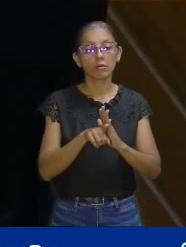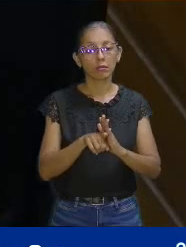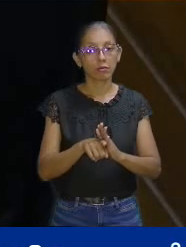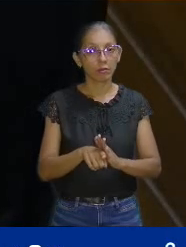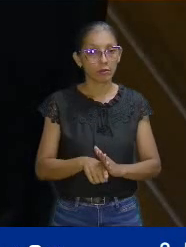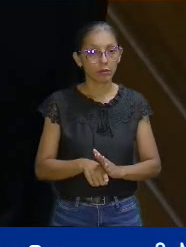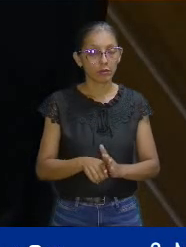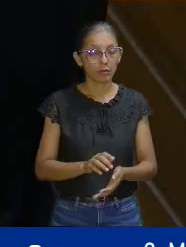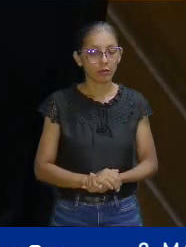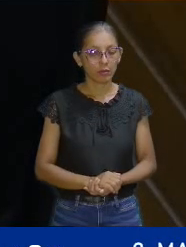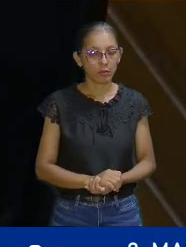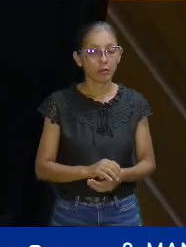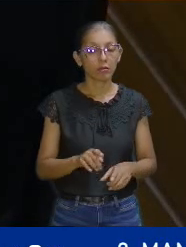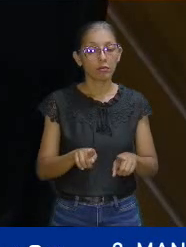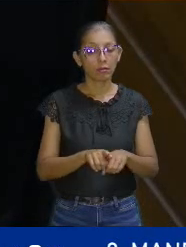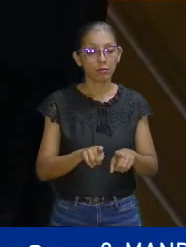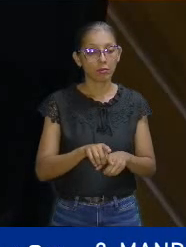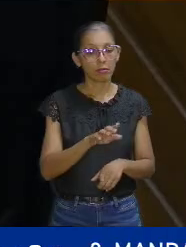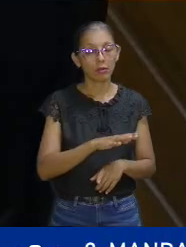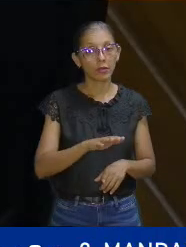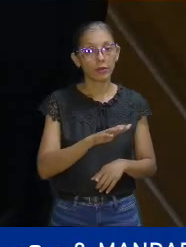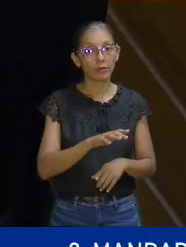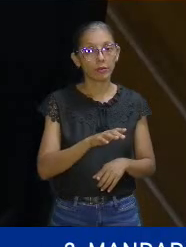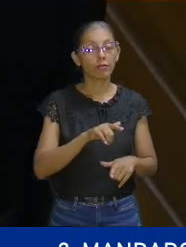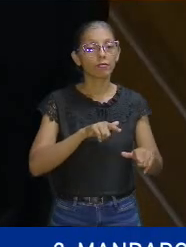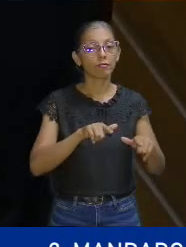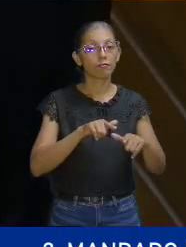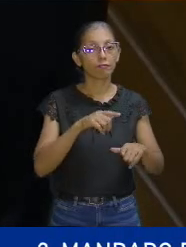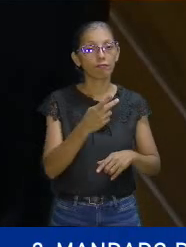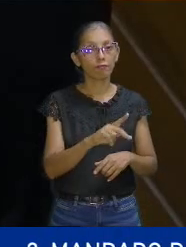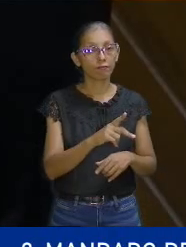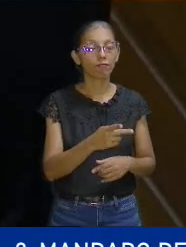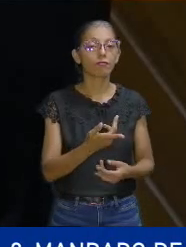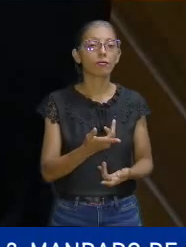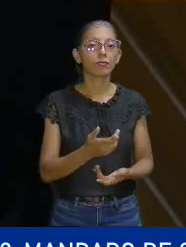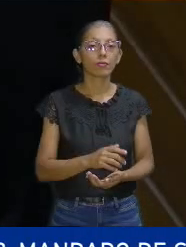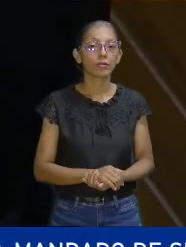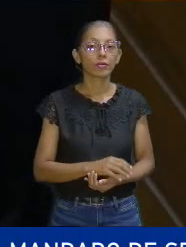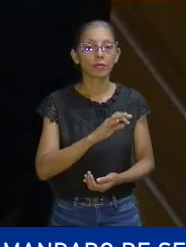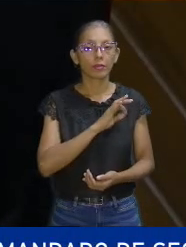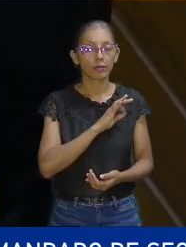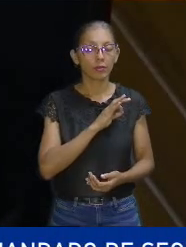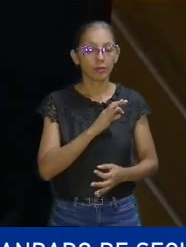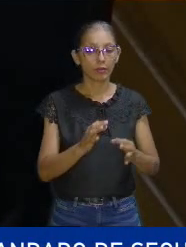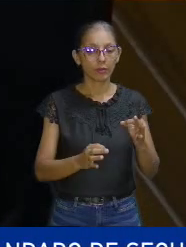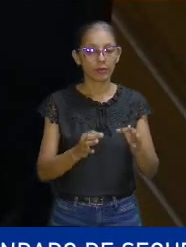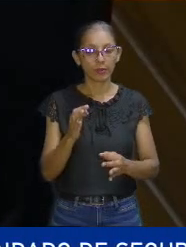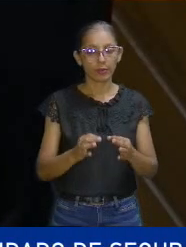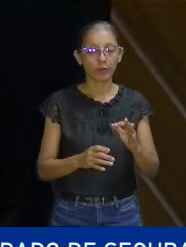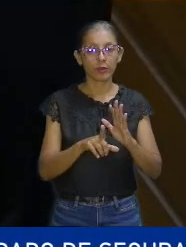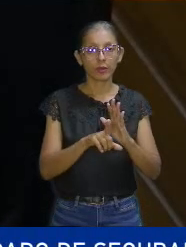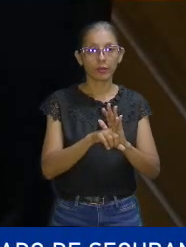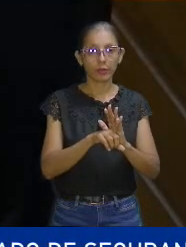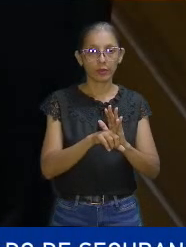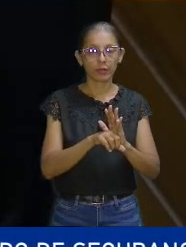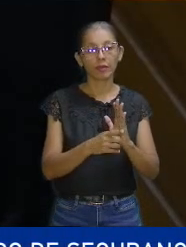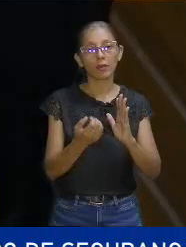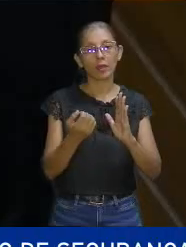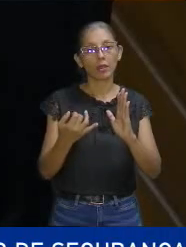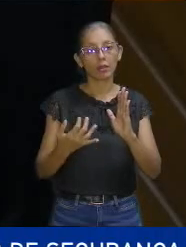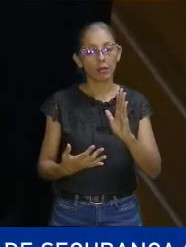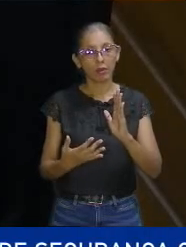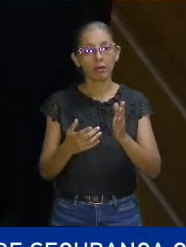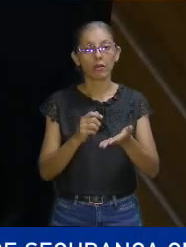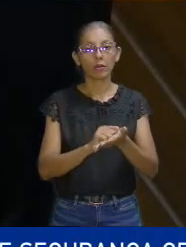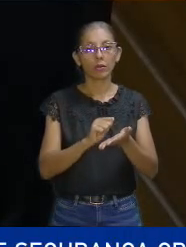próprio funcionamento da Polícia Judiciária. A Lei 12.527, que é de acesso à informação, é clara ao prever em